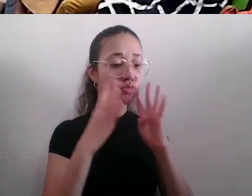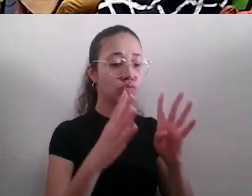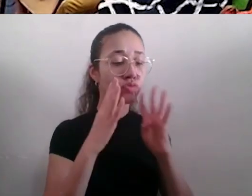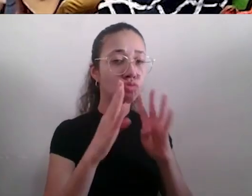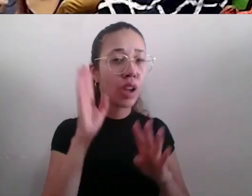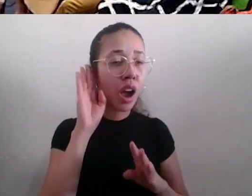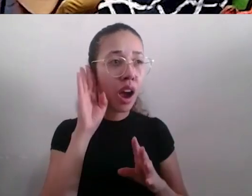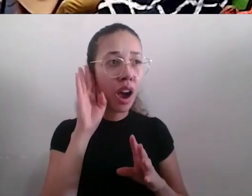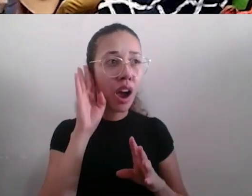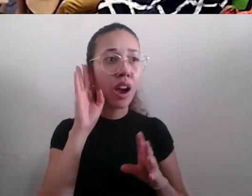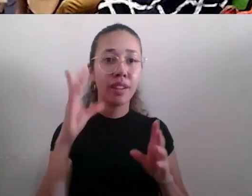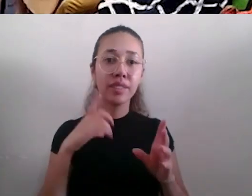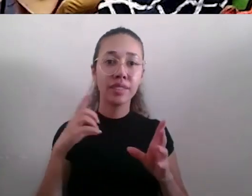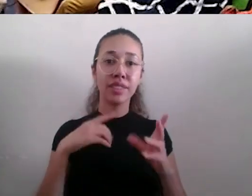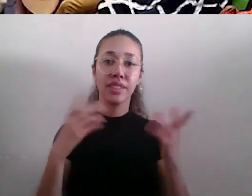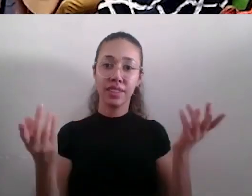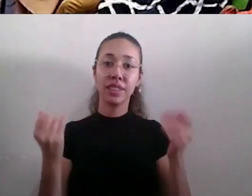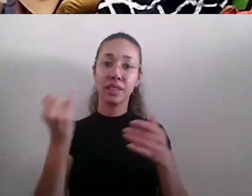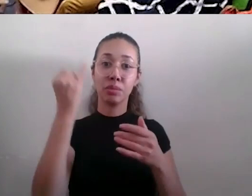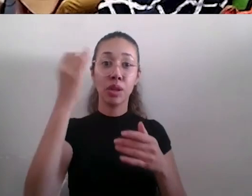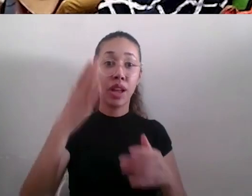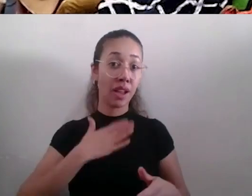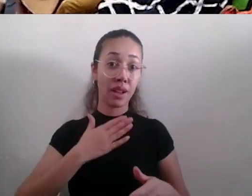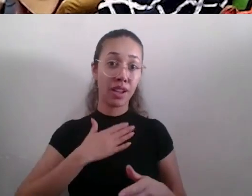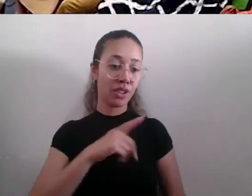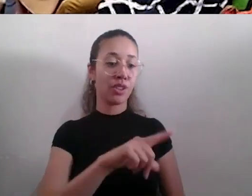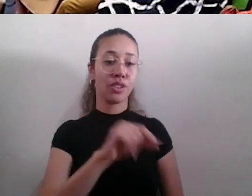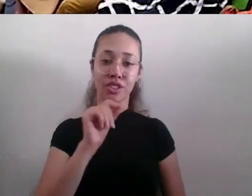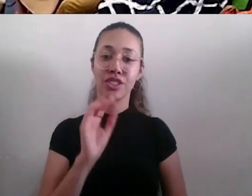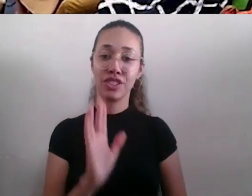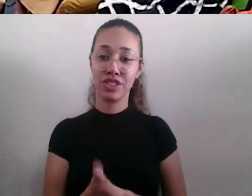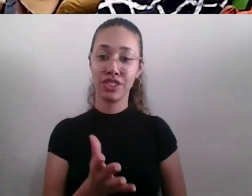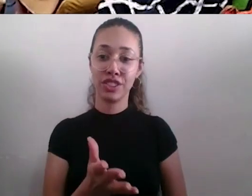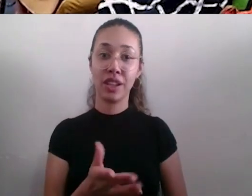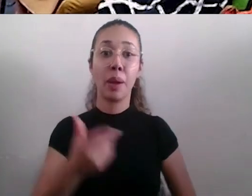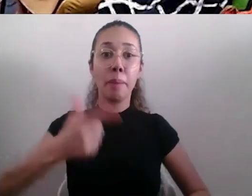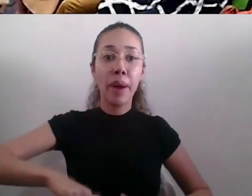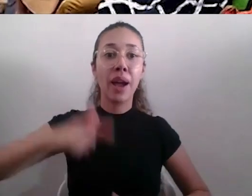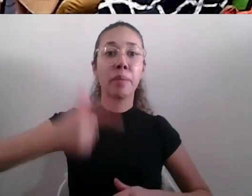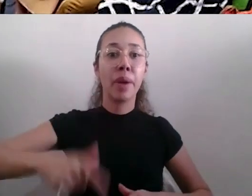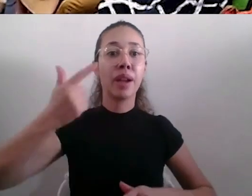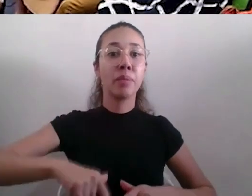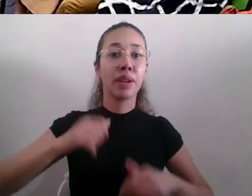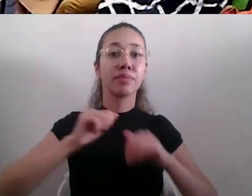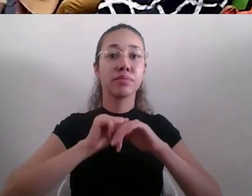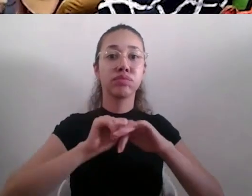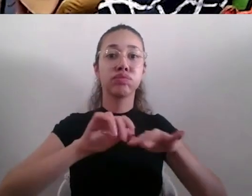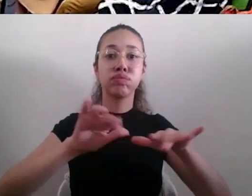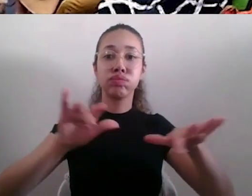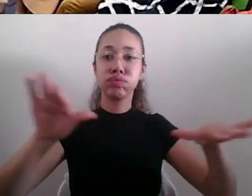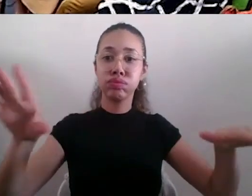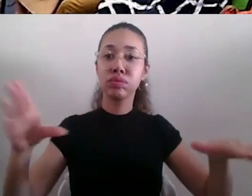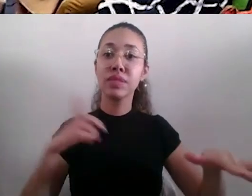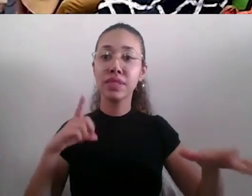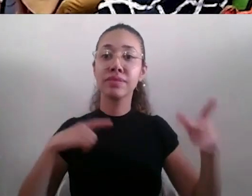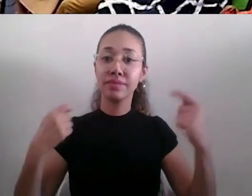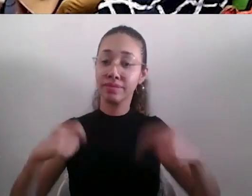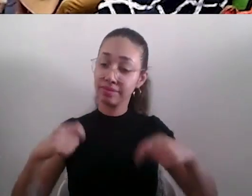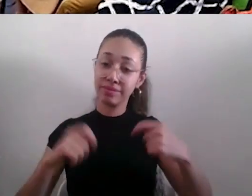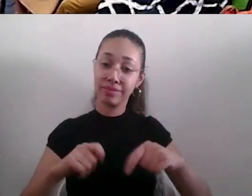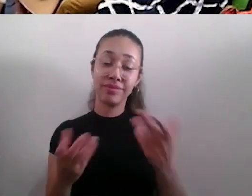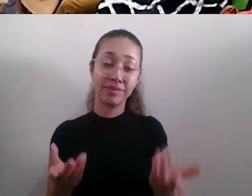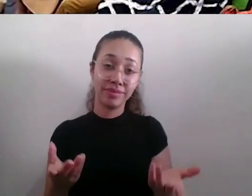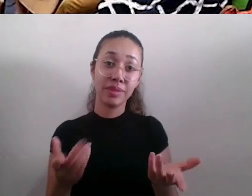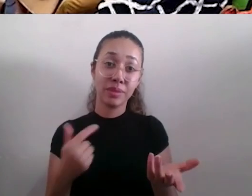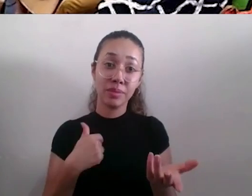poder, já tem a minha escuta. E aí, de alcançar as escutas, né? A gente falou meu ponto é